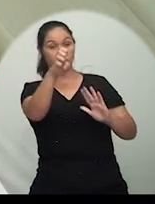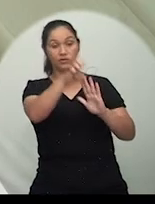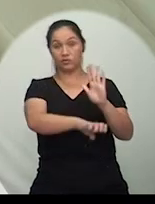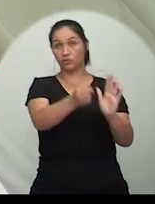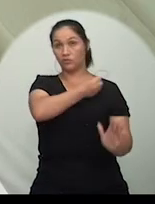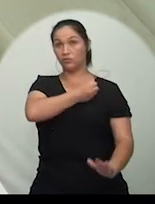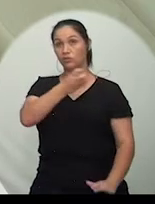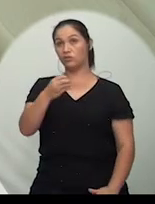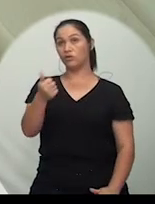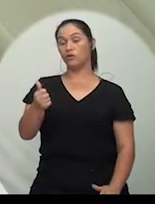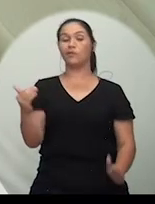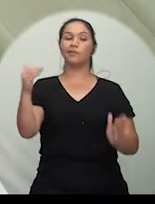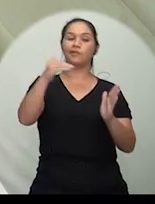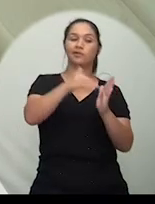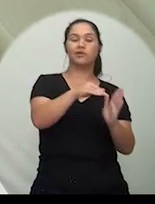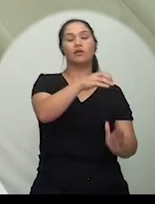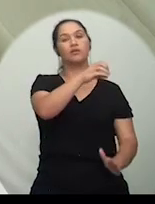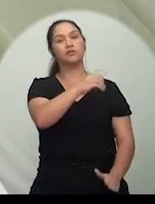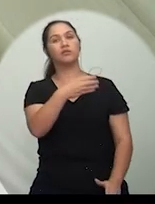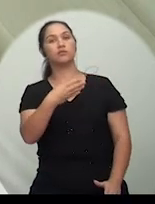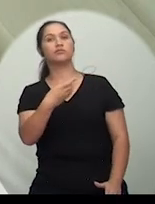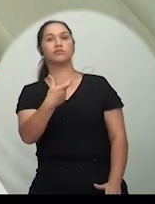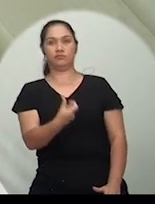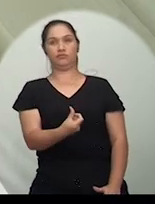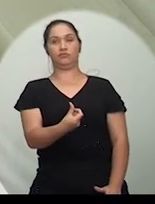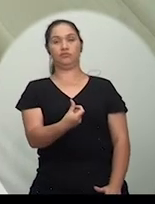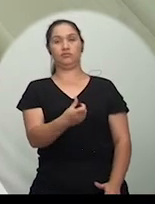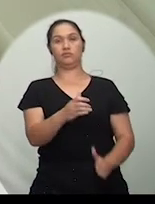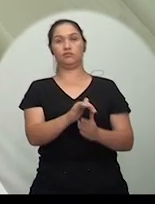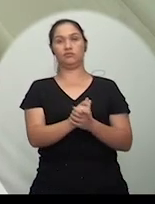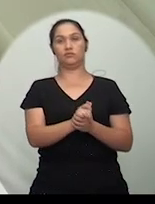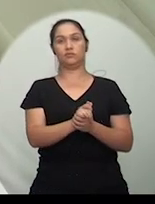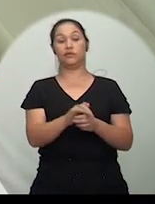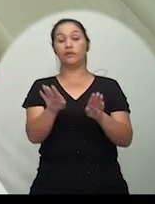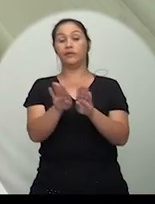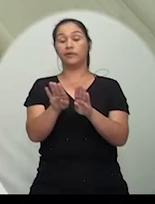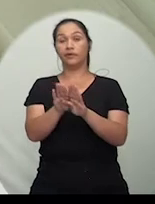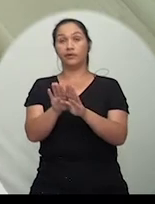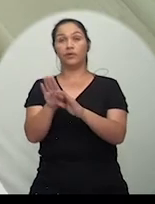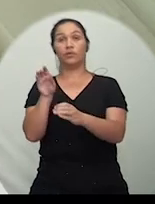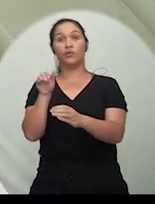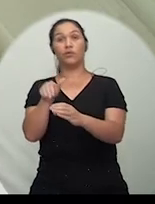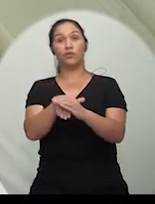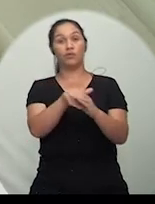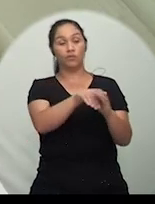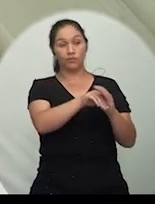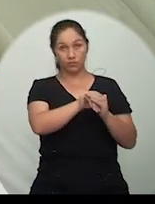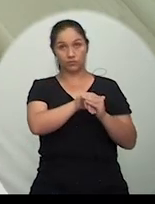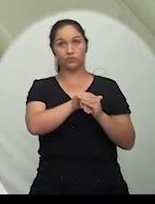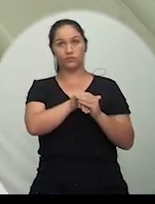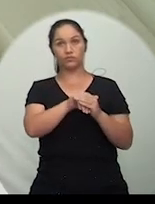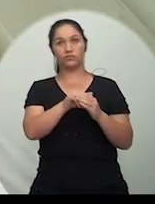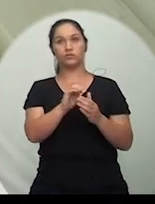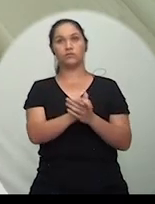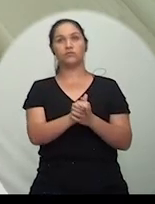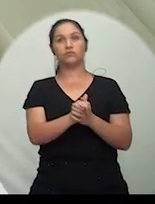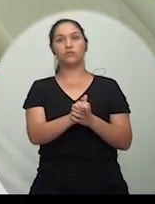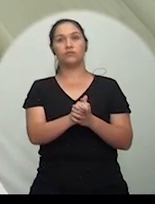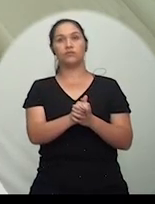01 a 046/18, ao PS 105/18,